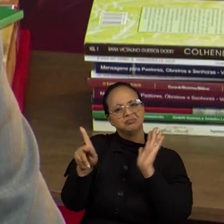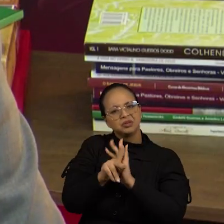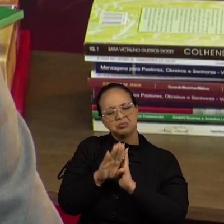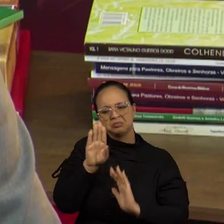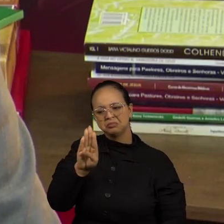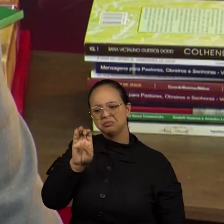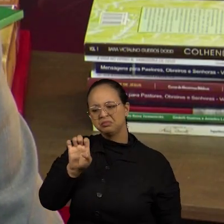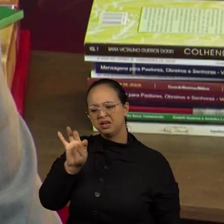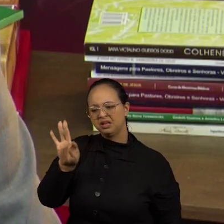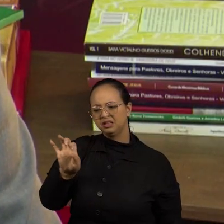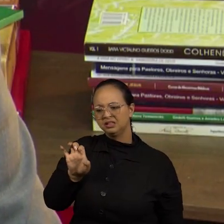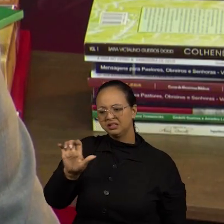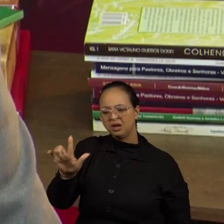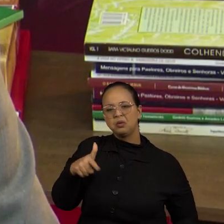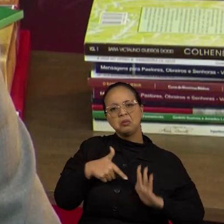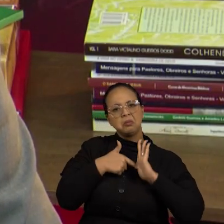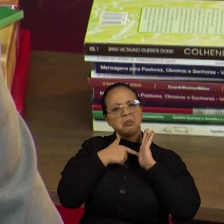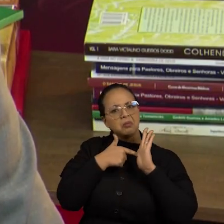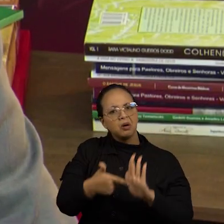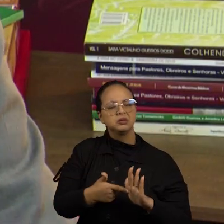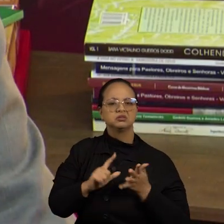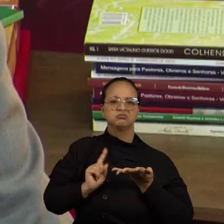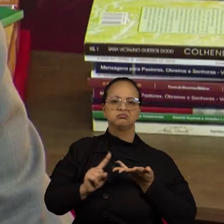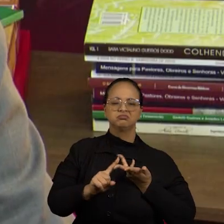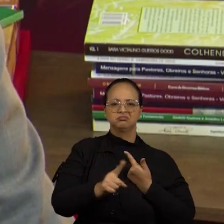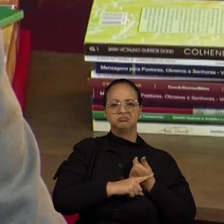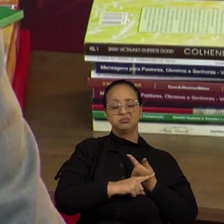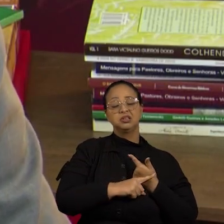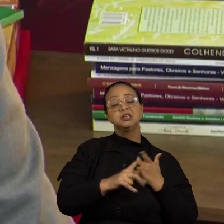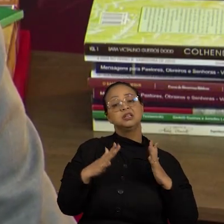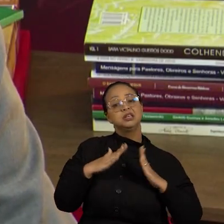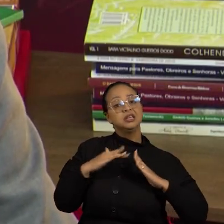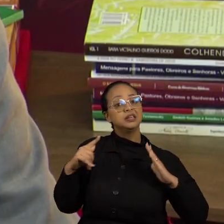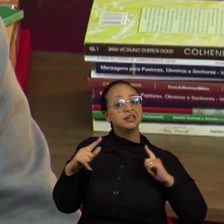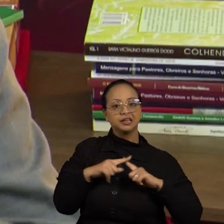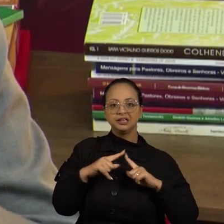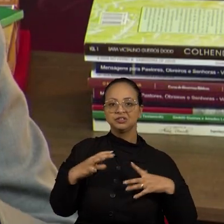Betel mostra profeticamente isso, né? Igreja como